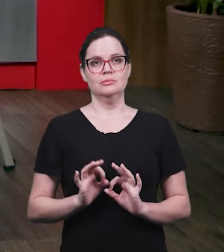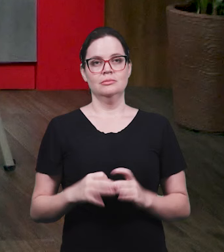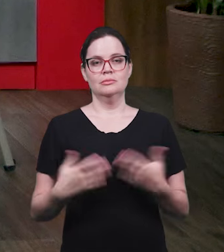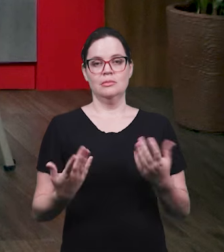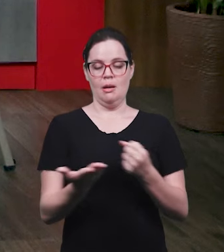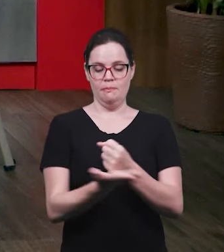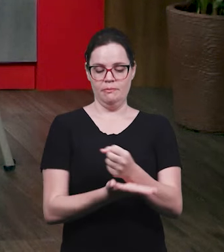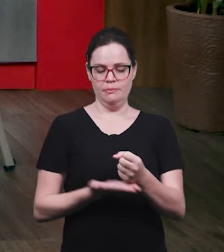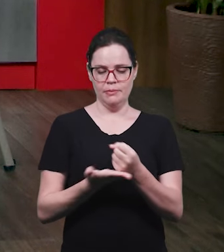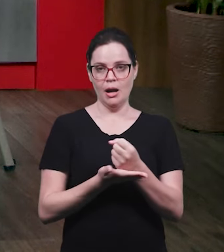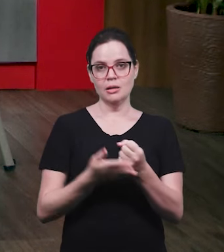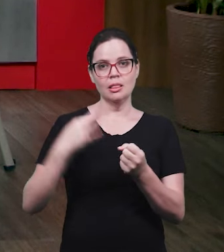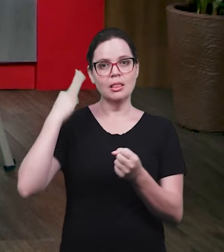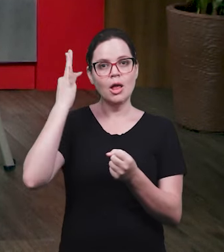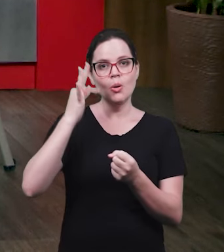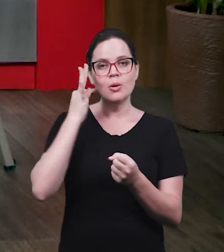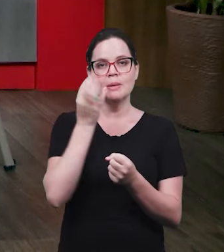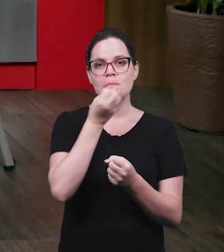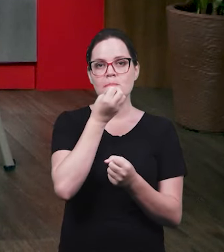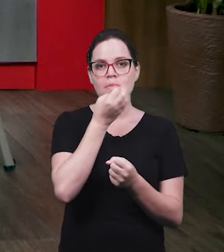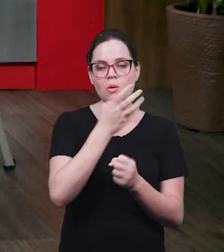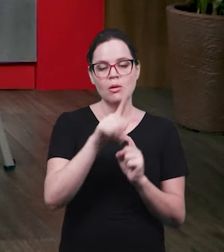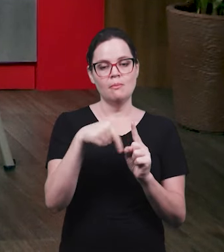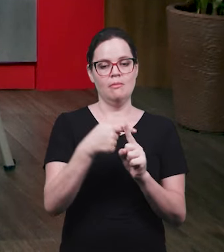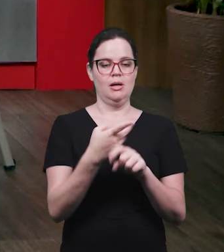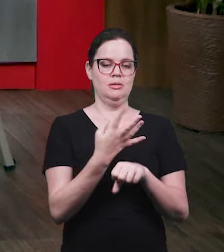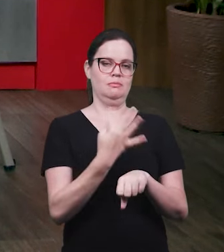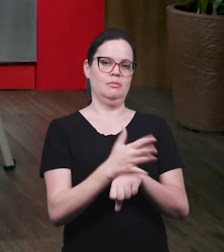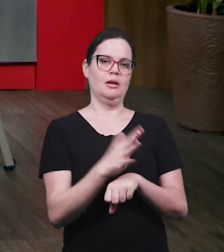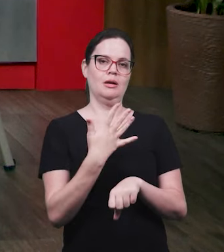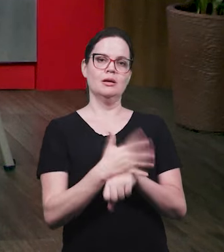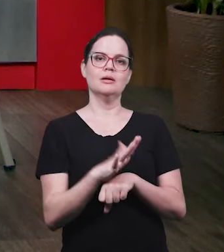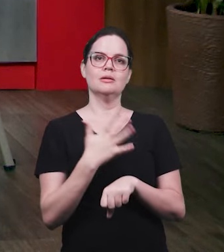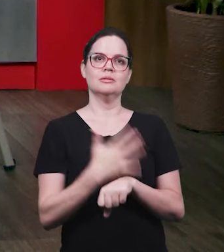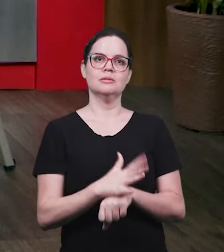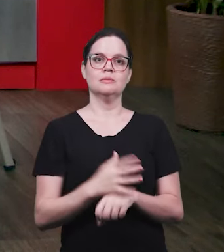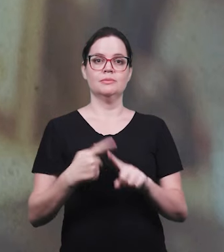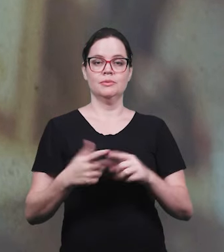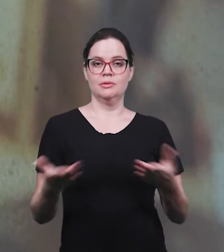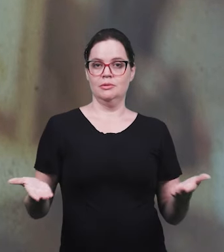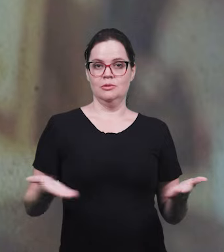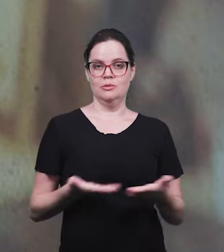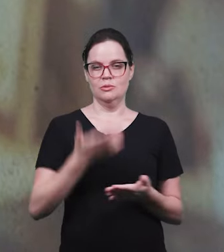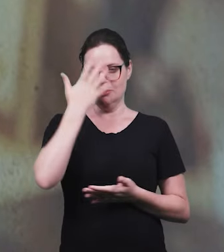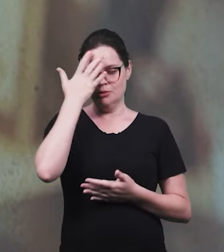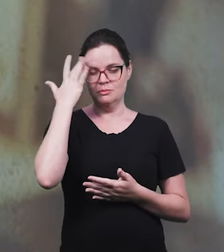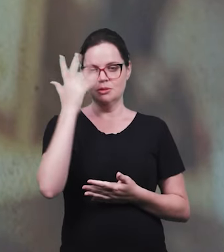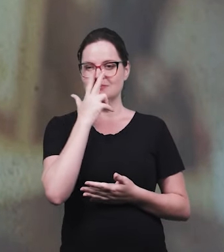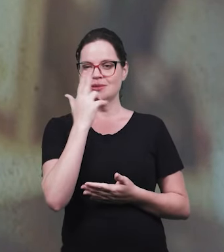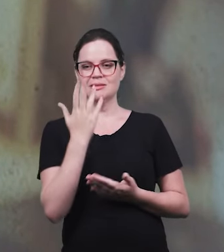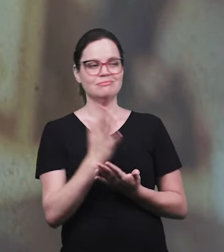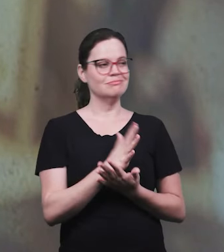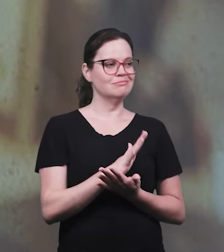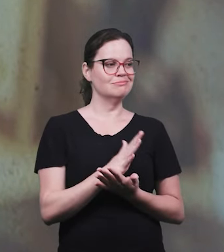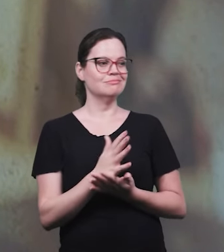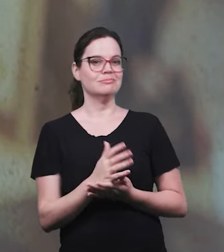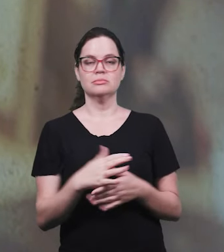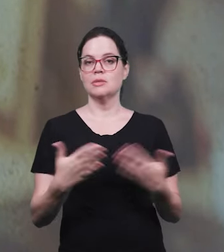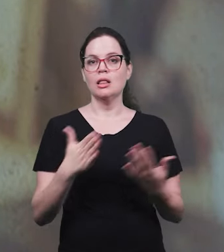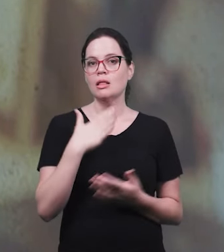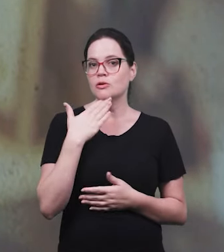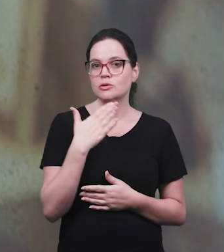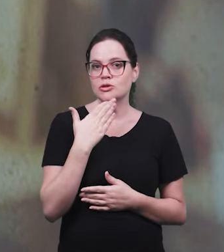com essa base teórica e prática. E hoje as pessoas estão perdidas. E não adianta, a